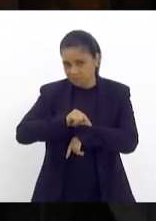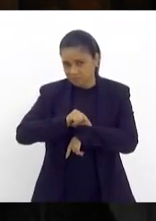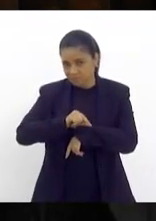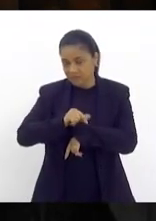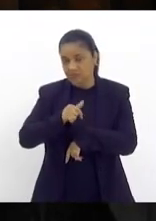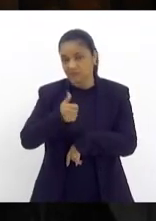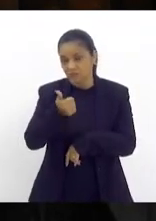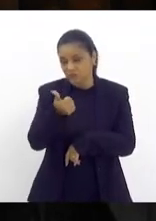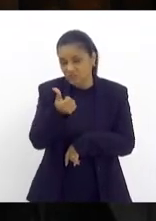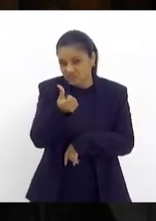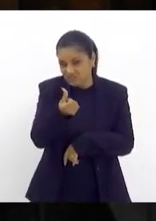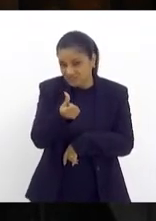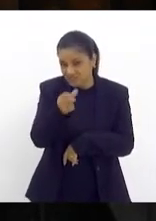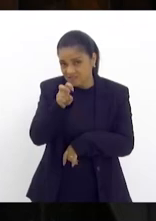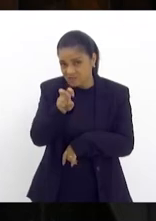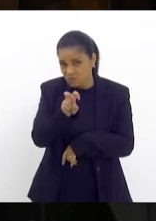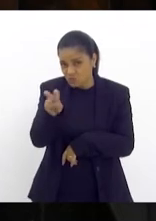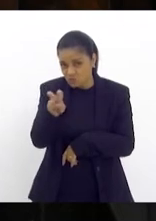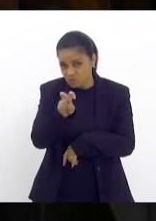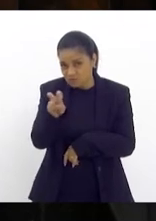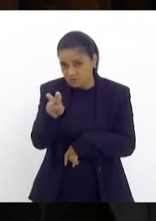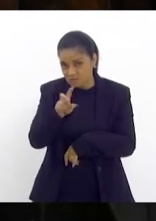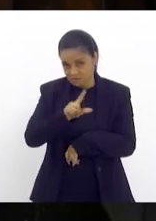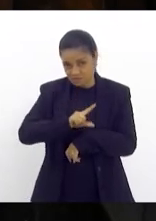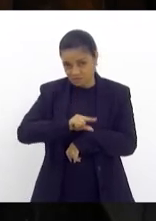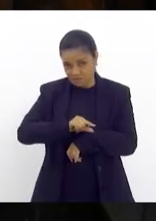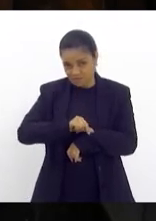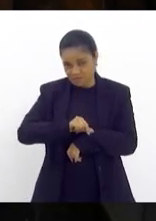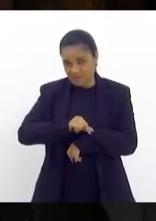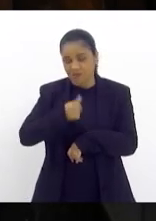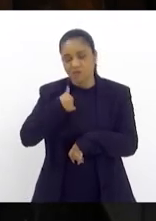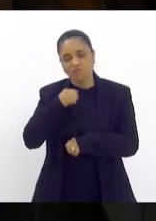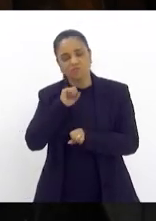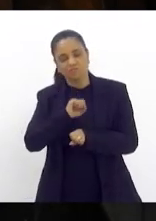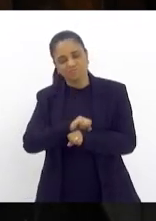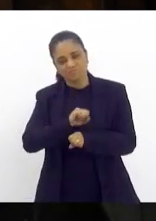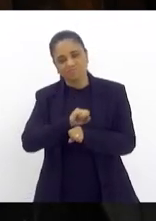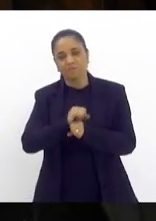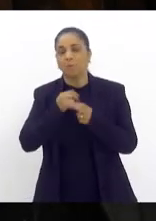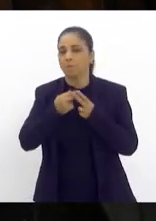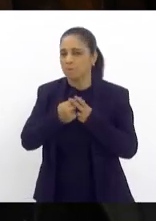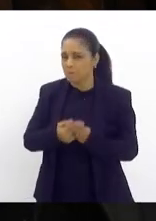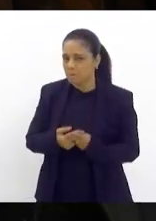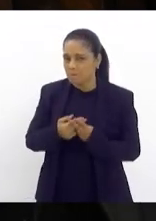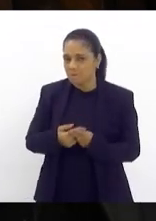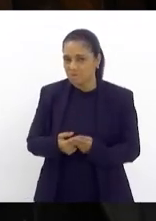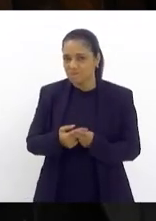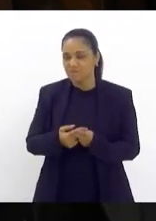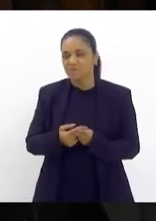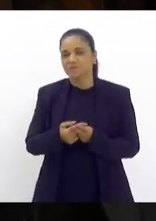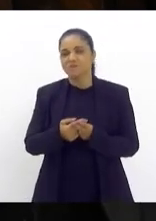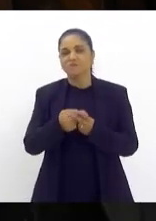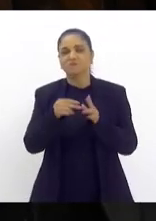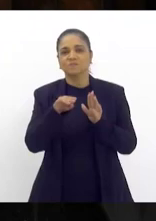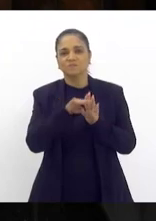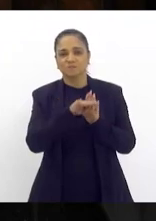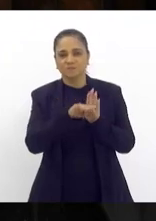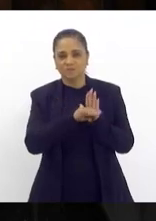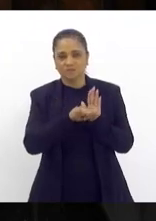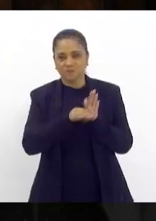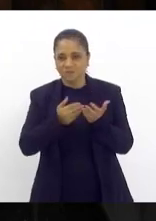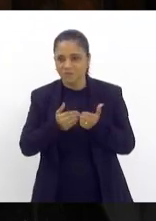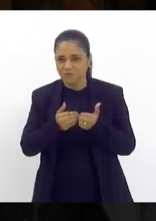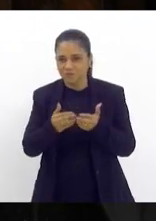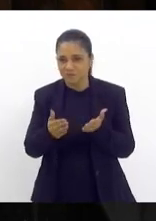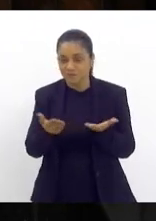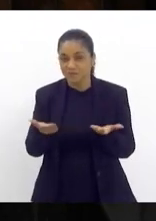16h55. Esperei pacientemente o início da ordem do dia para